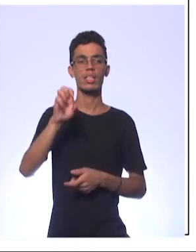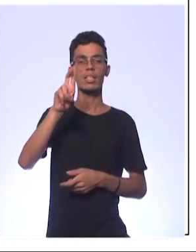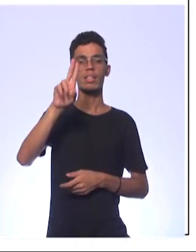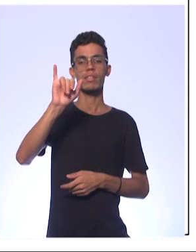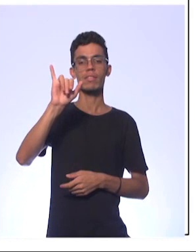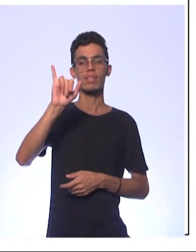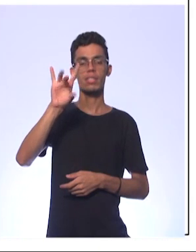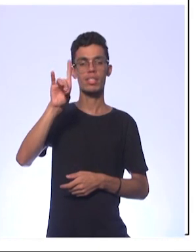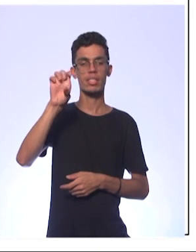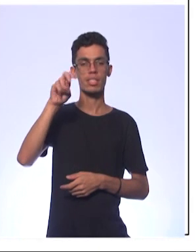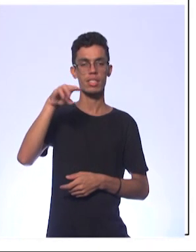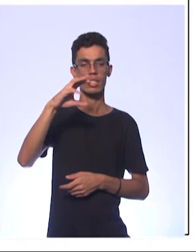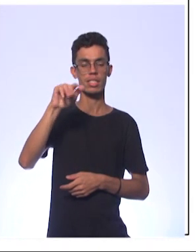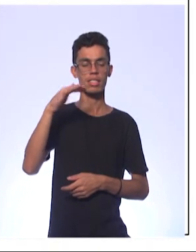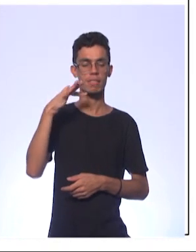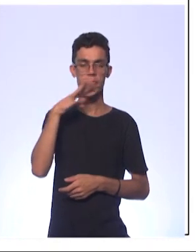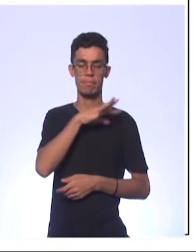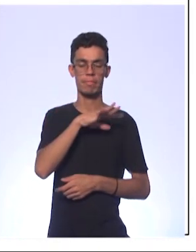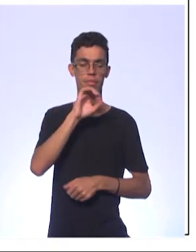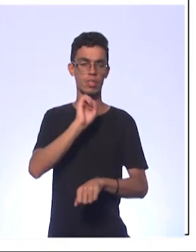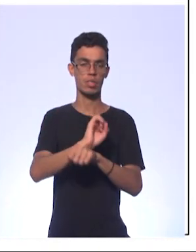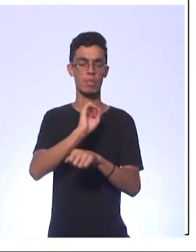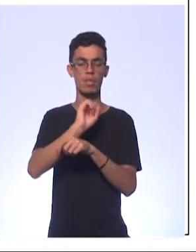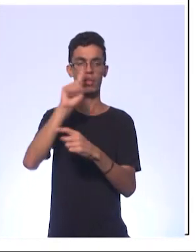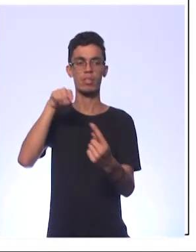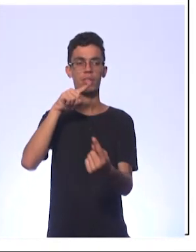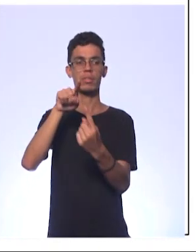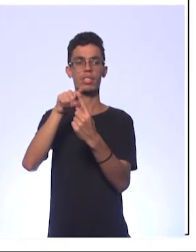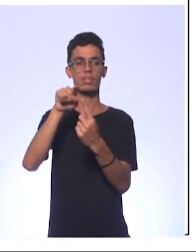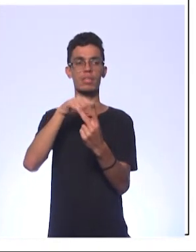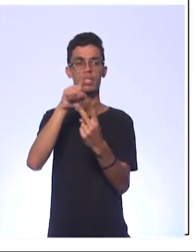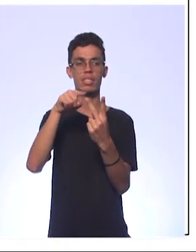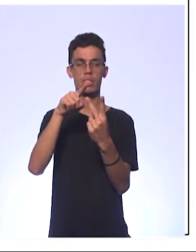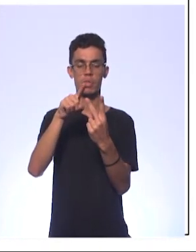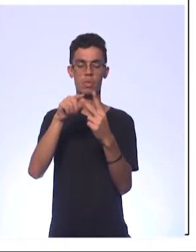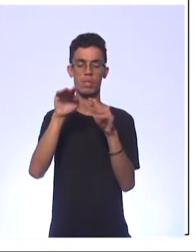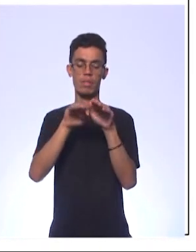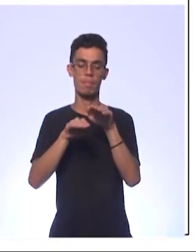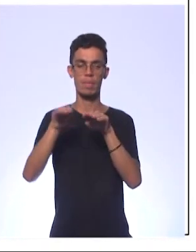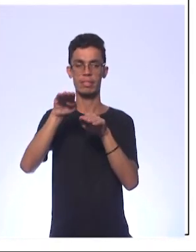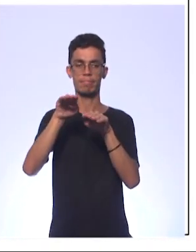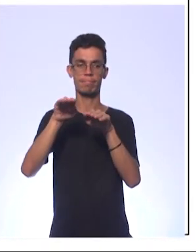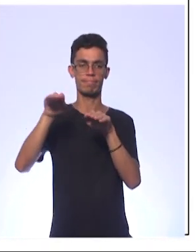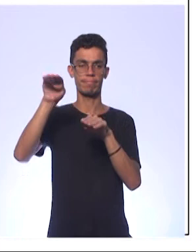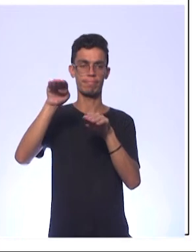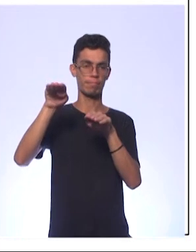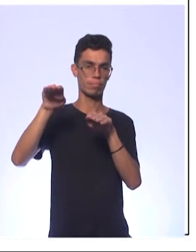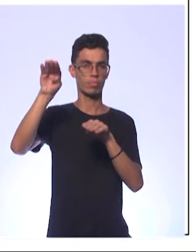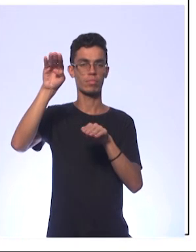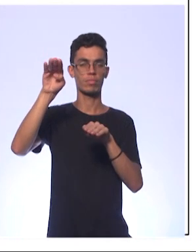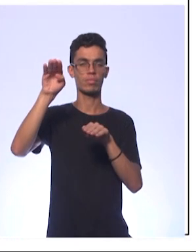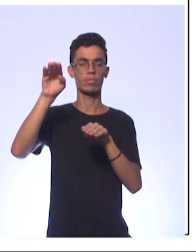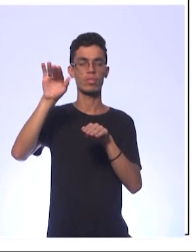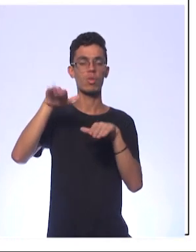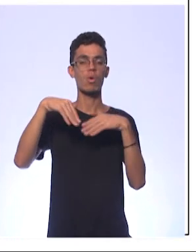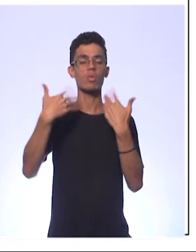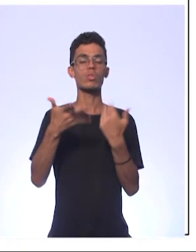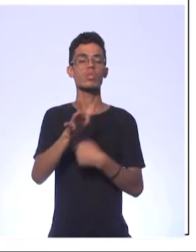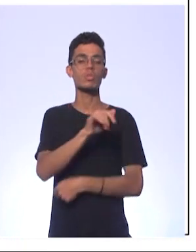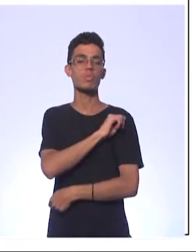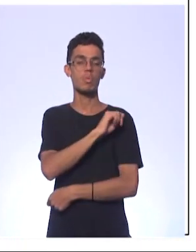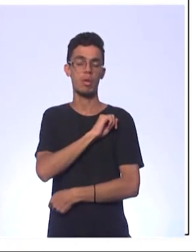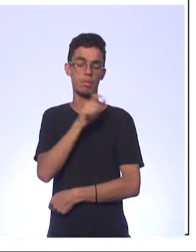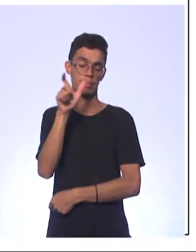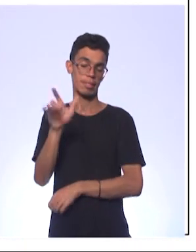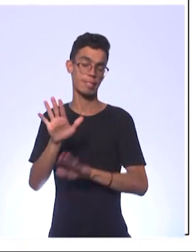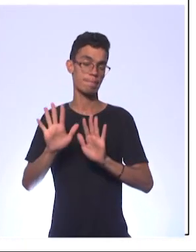que se espera, né? Esse objetivo. E a segunda entrada são os níveis, ou seja, onde que o aluno está, onde que